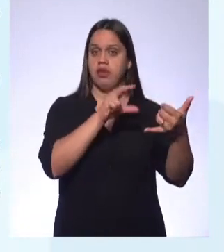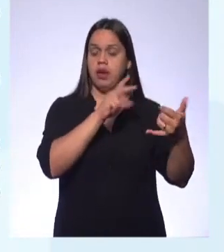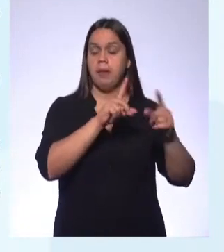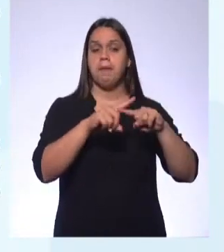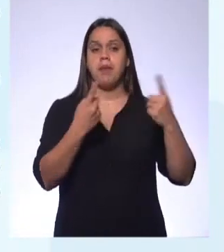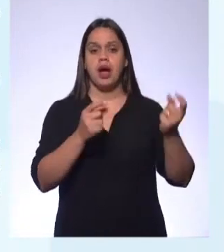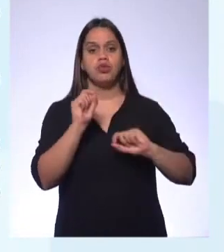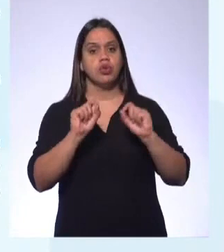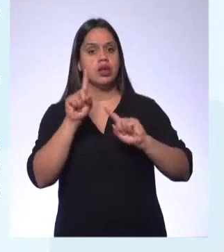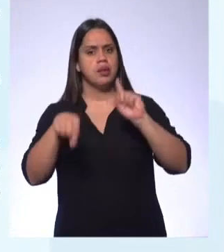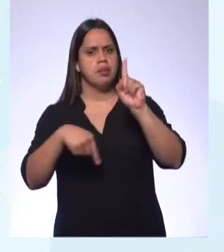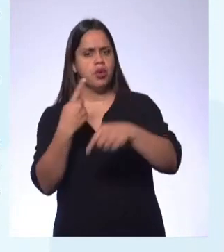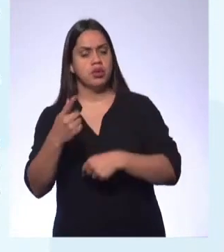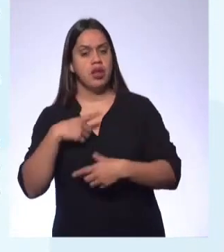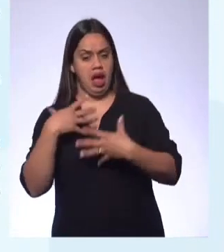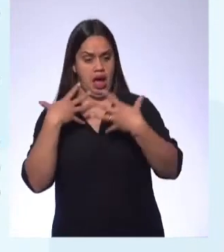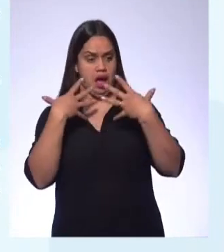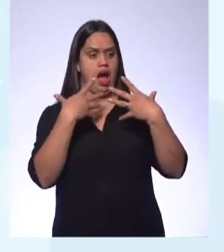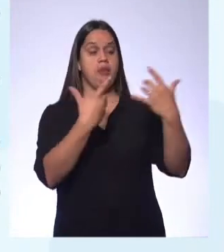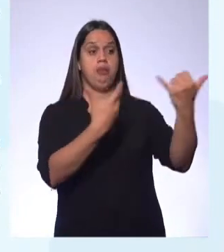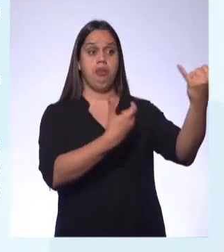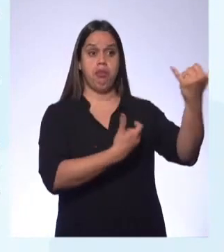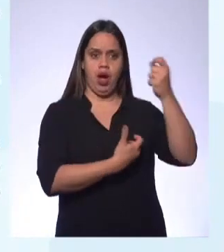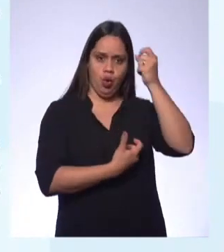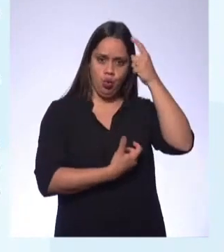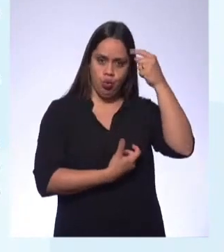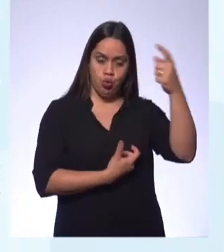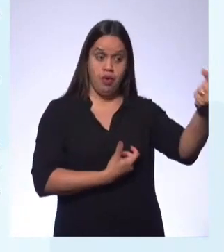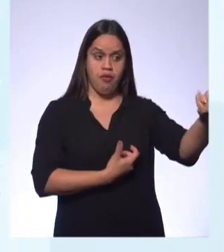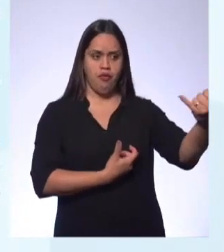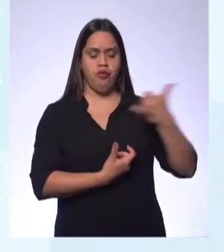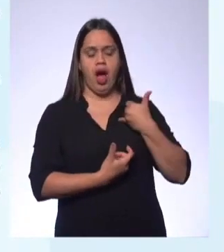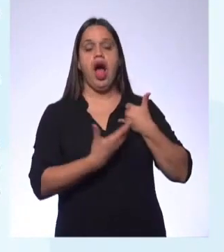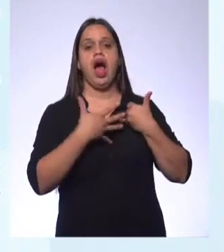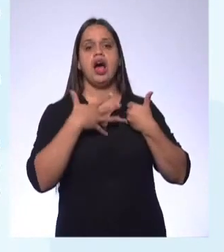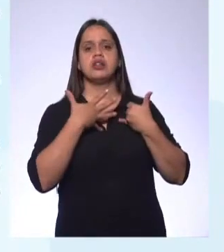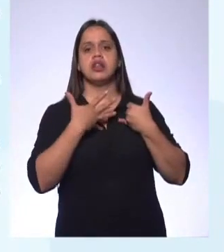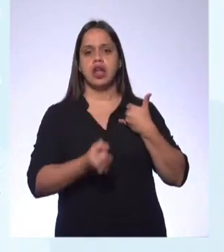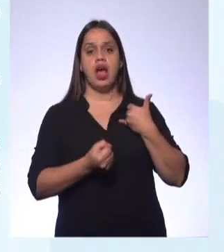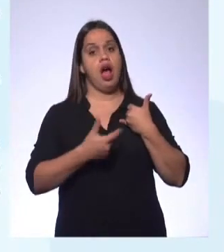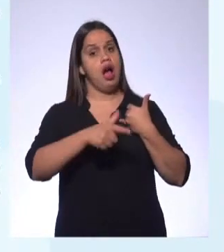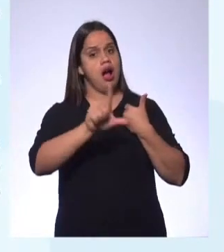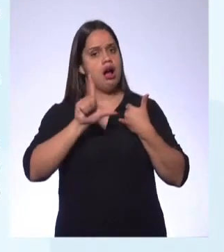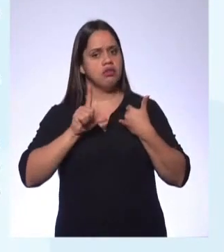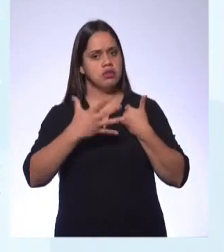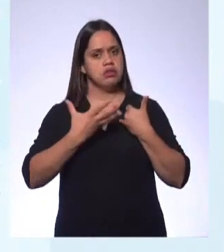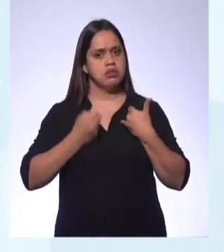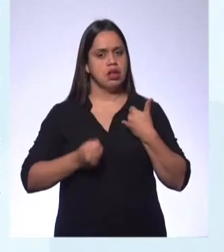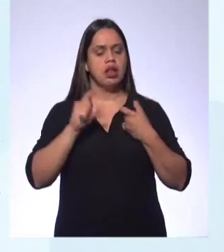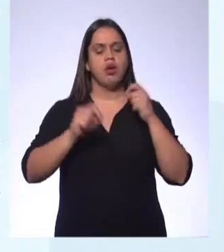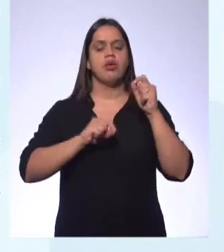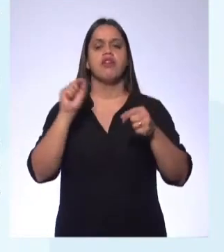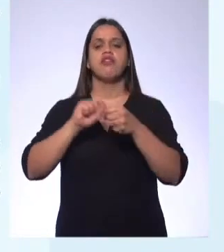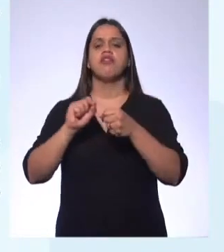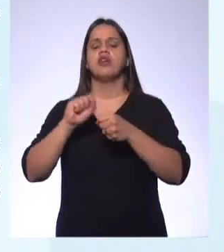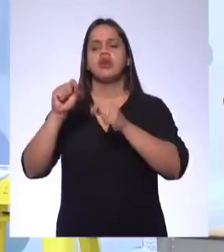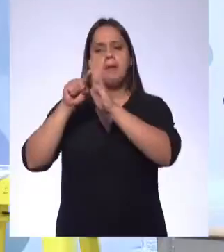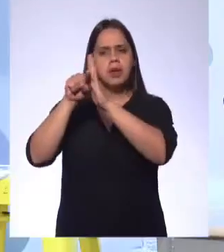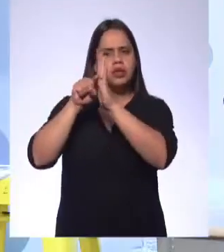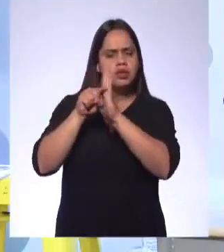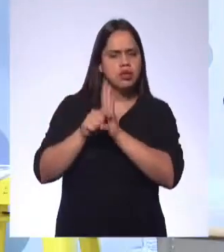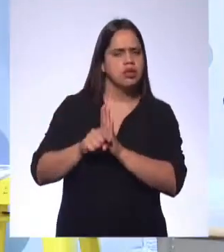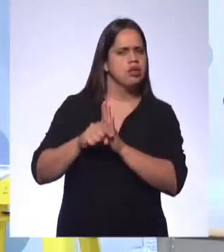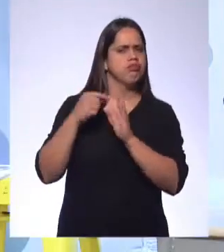ao invés da aceitação imediata, tem-se o questionamento para uma investigação da verdade por meio da reflexão e da